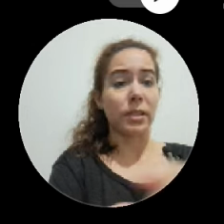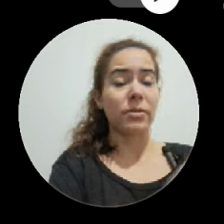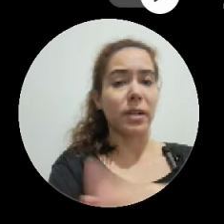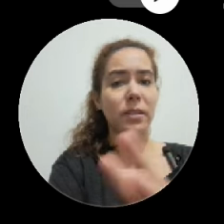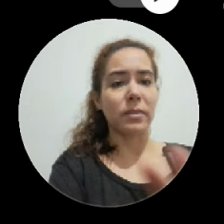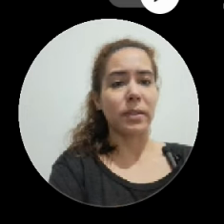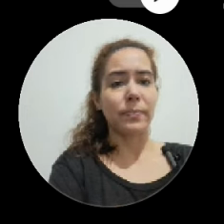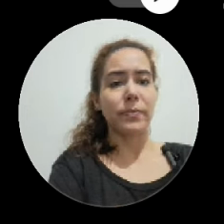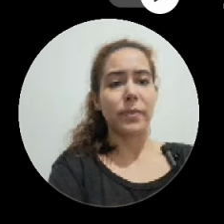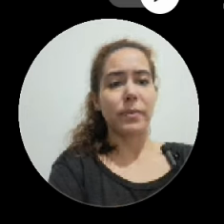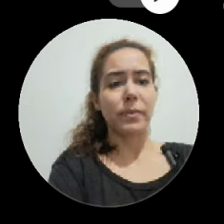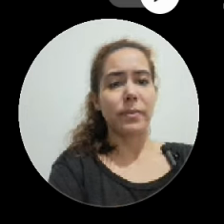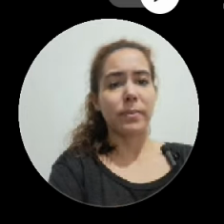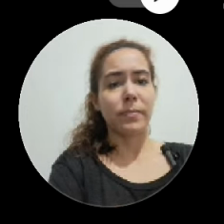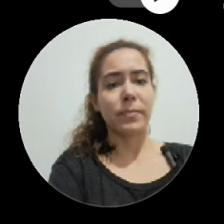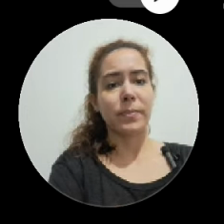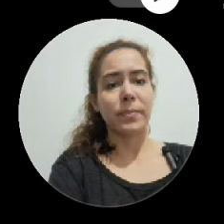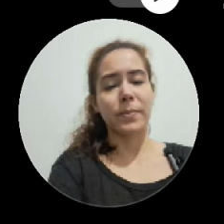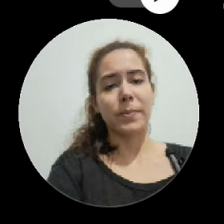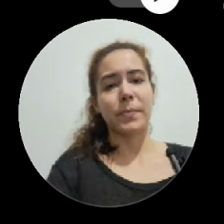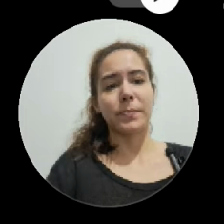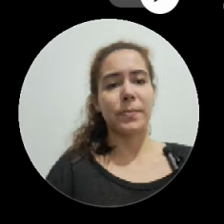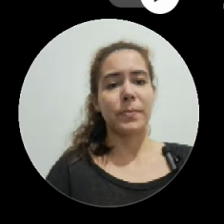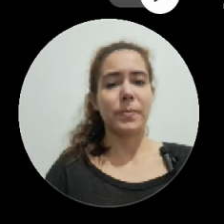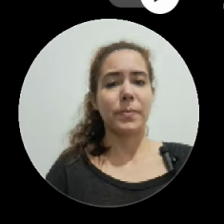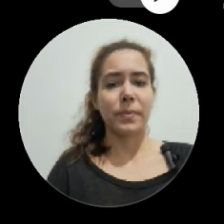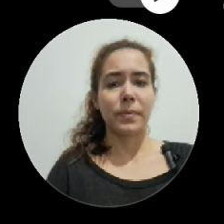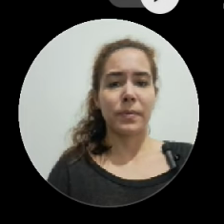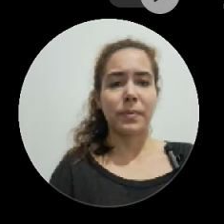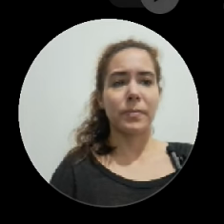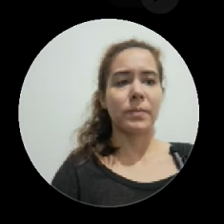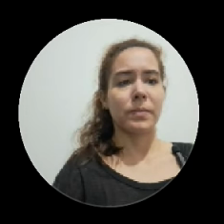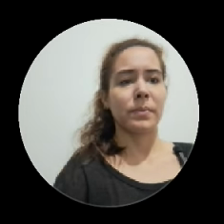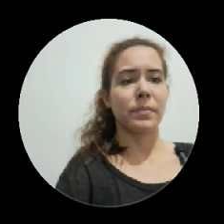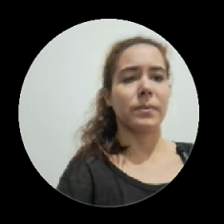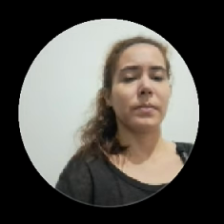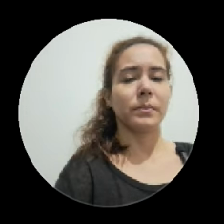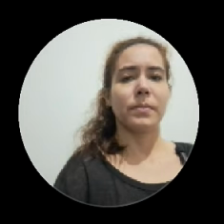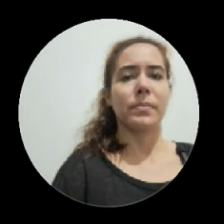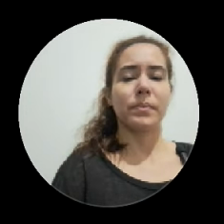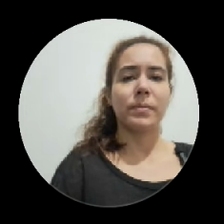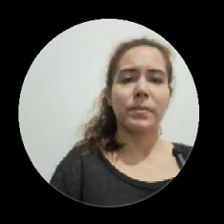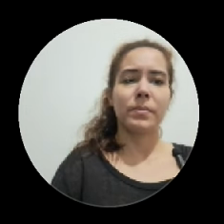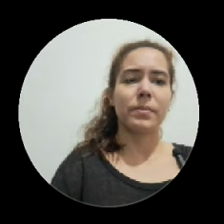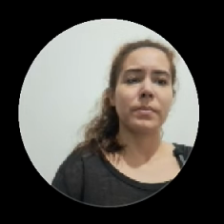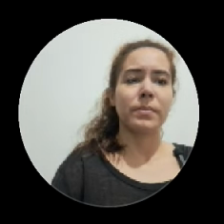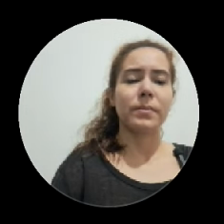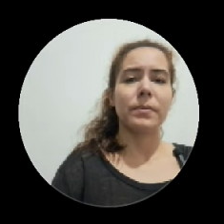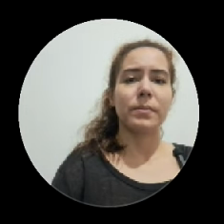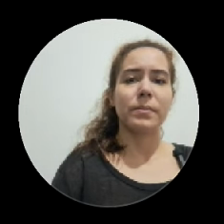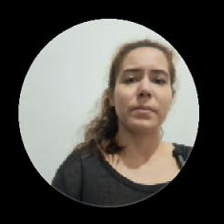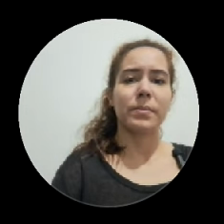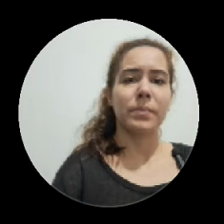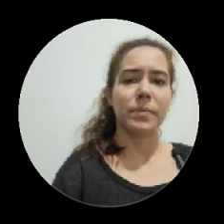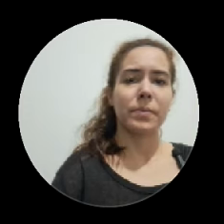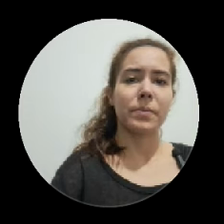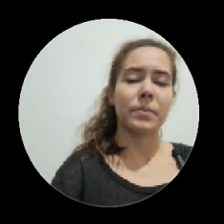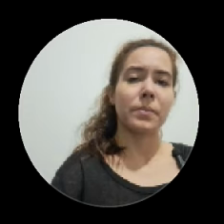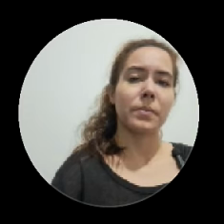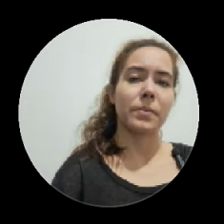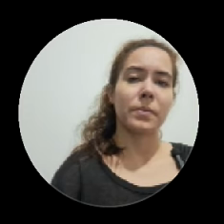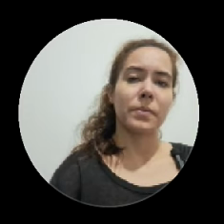Jean tá falando, né? Muito bem sucedido. E que tem muita coisa acontecendo na minha vida pra quando eu vender o meu curso dizendo quanto minha vida é bem sucedida e quanto você pode ter uma vida